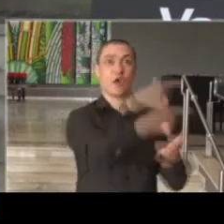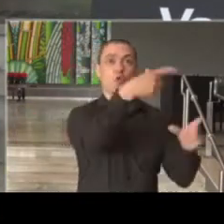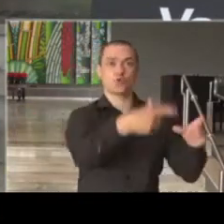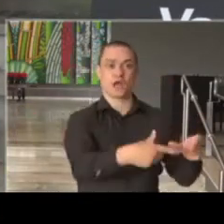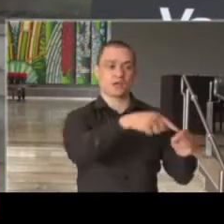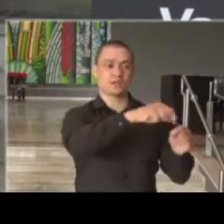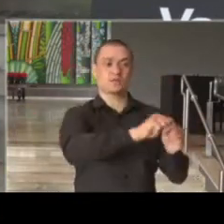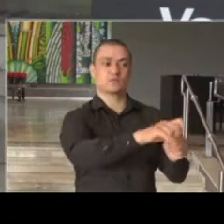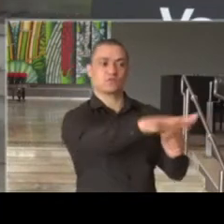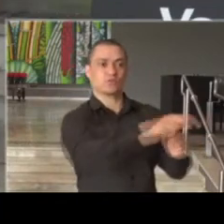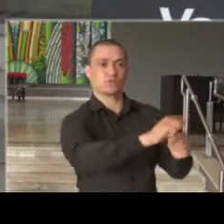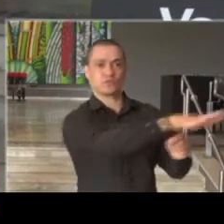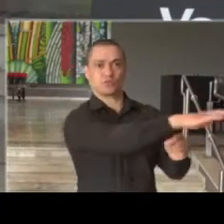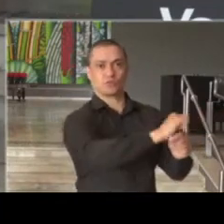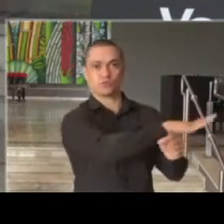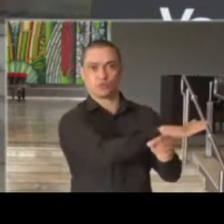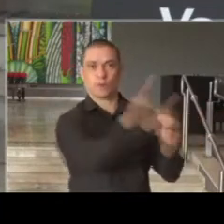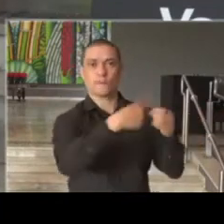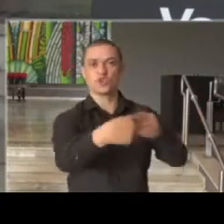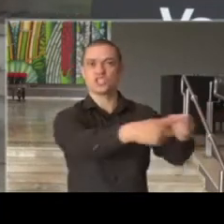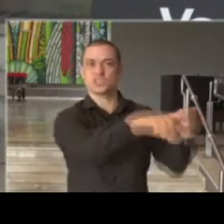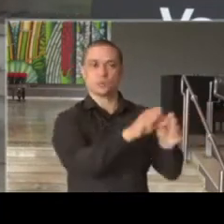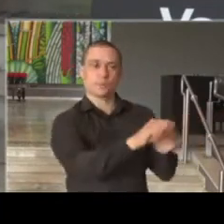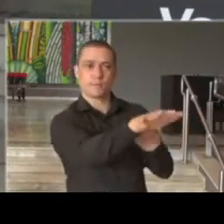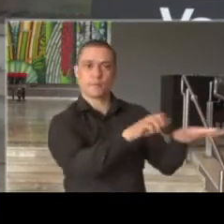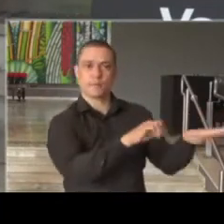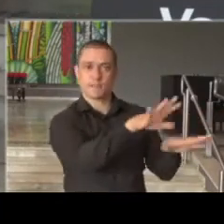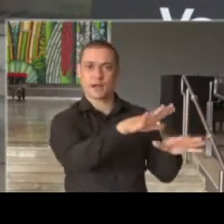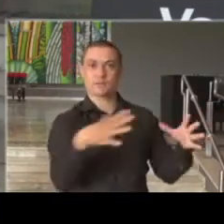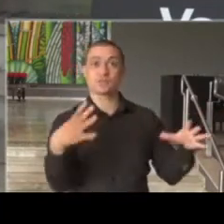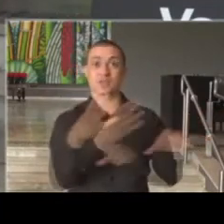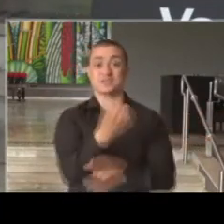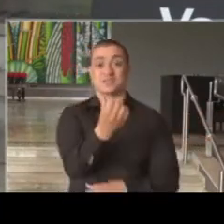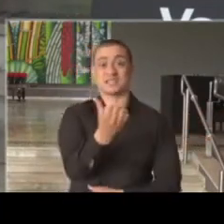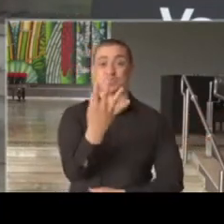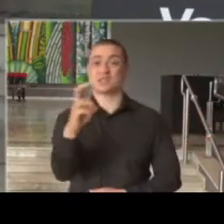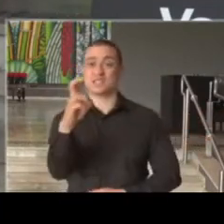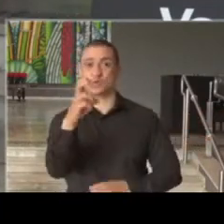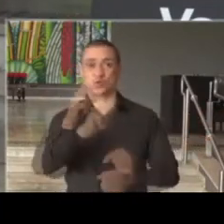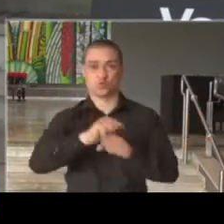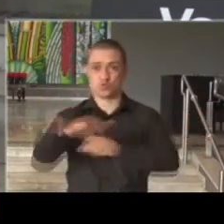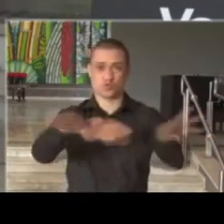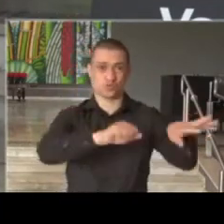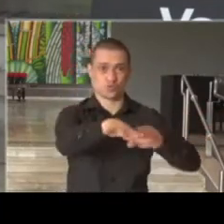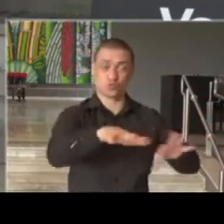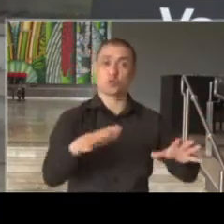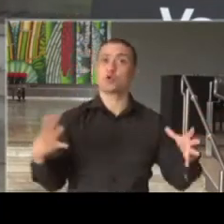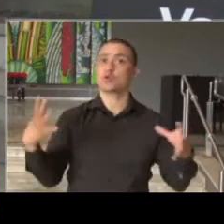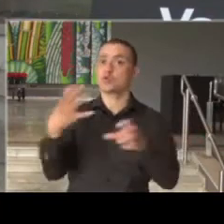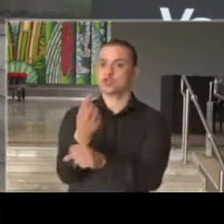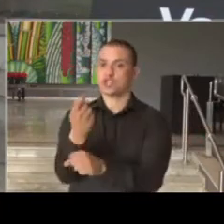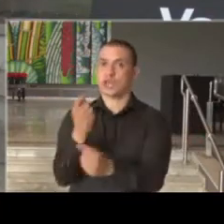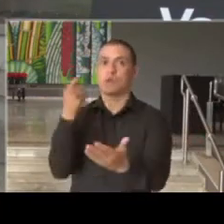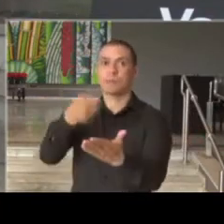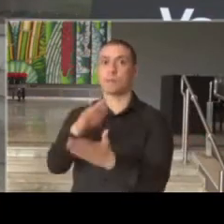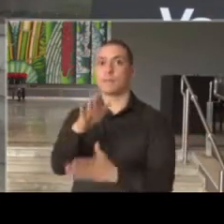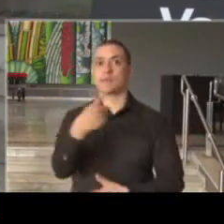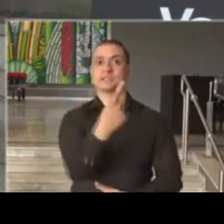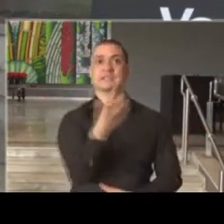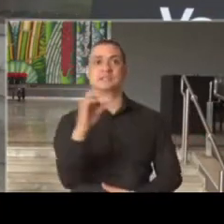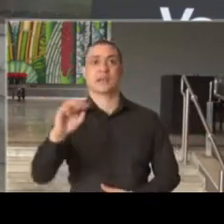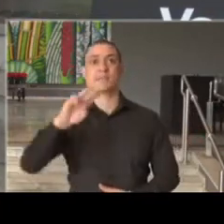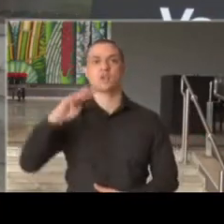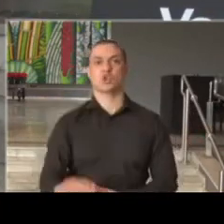estratégico e eu enviar até o município, ou seja, 645 municípios, está estimado em 100 milhões de reais.